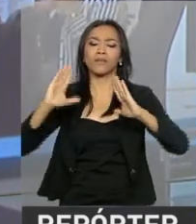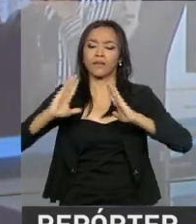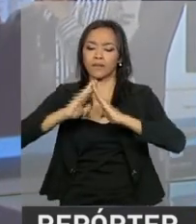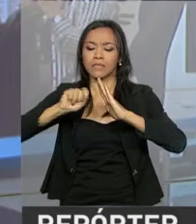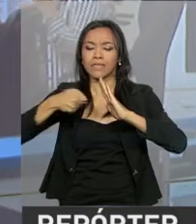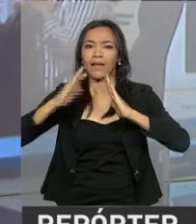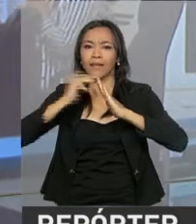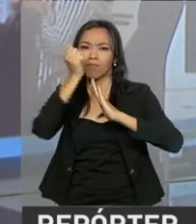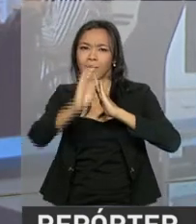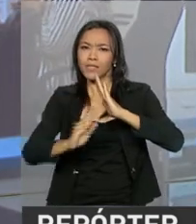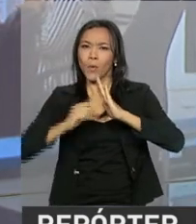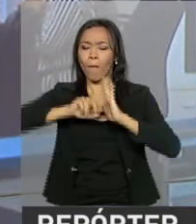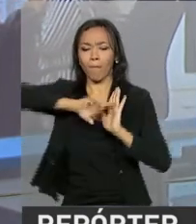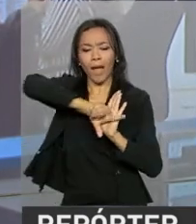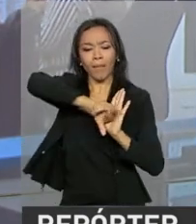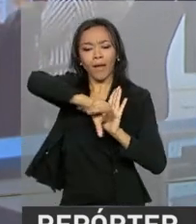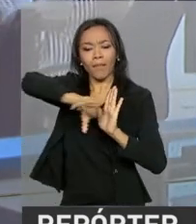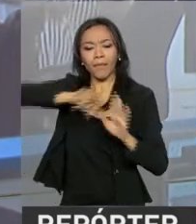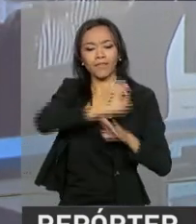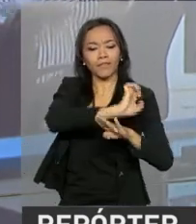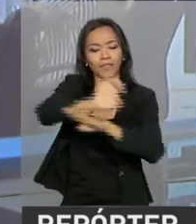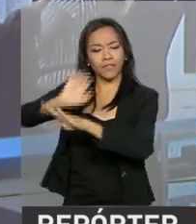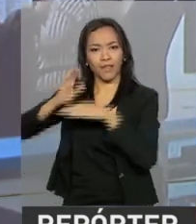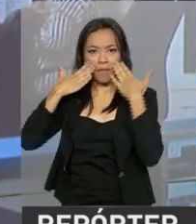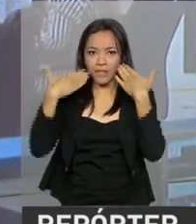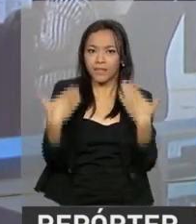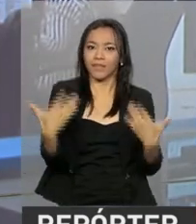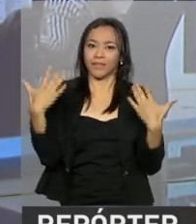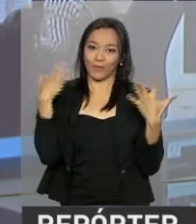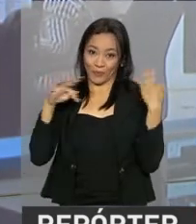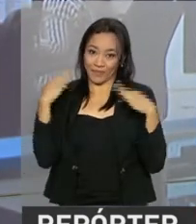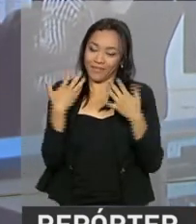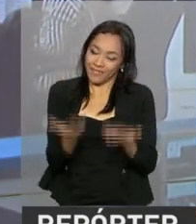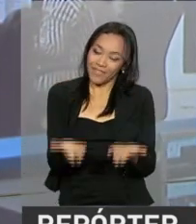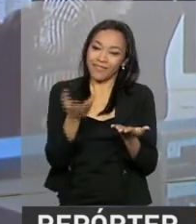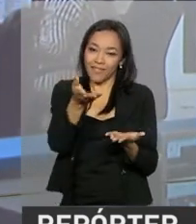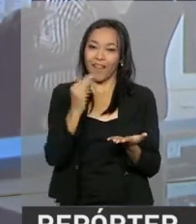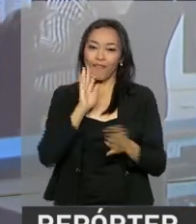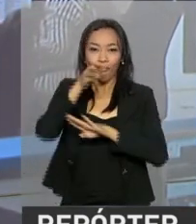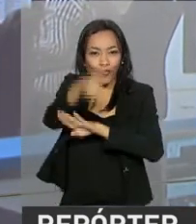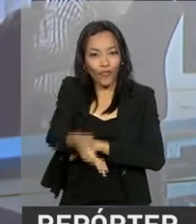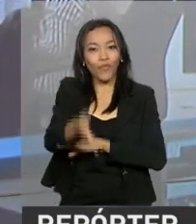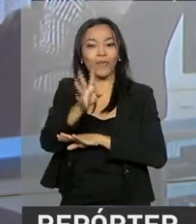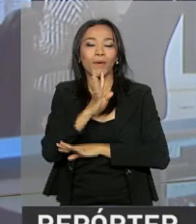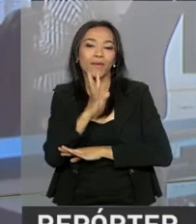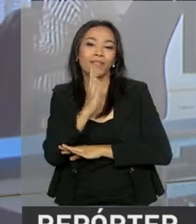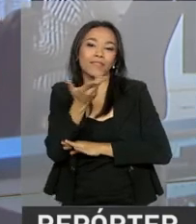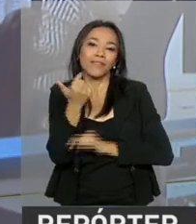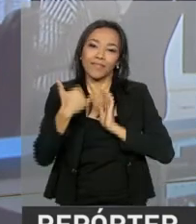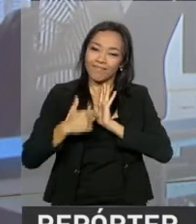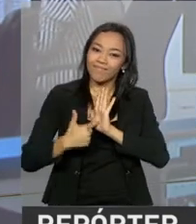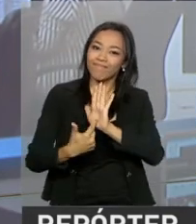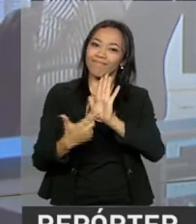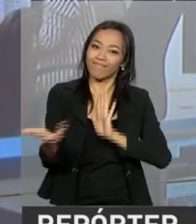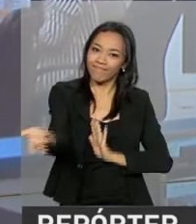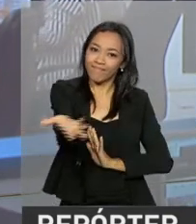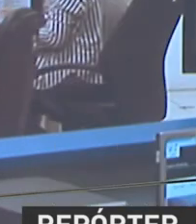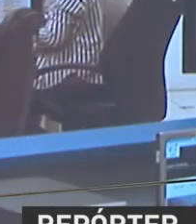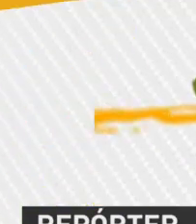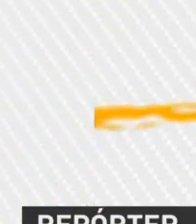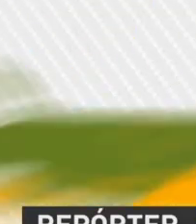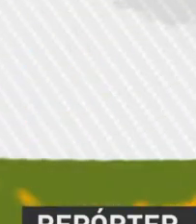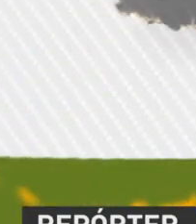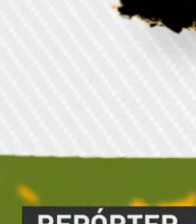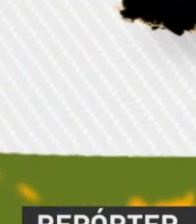estado uma iniciativa do ministério do turismo a repórter luana karen foi até o boulevard olímpico para conhecer a exposição